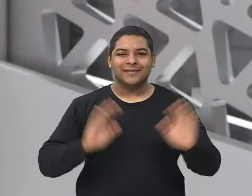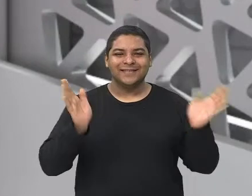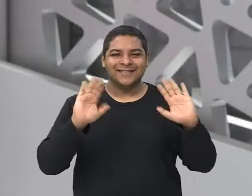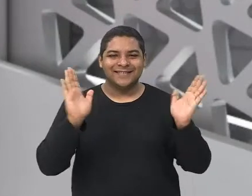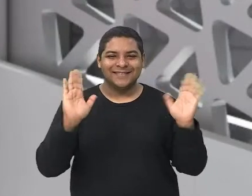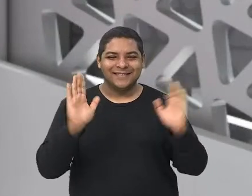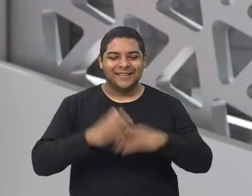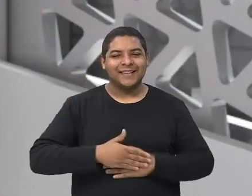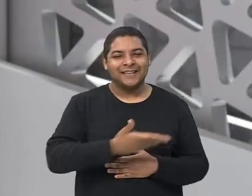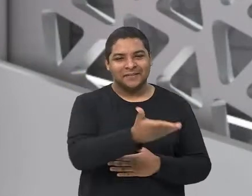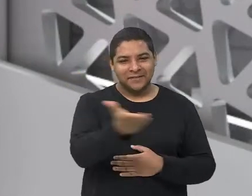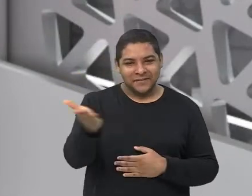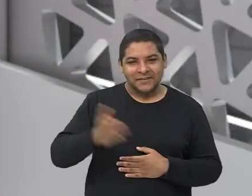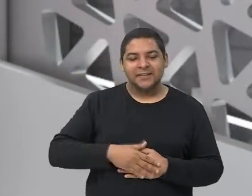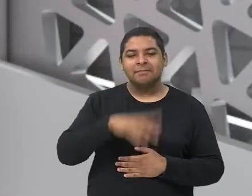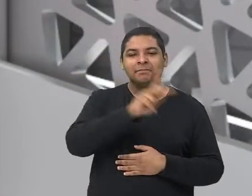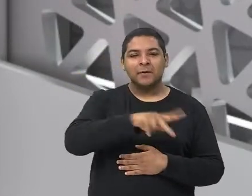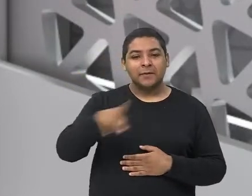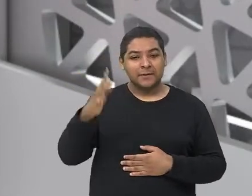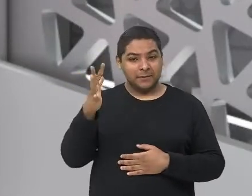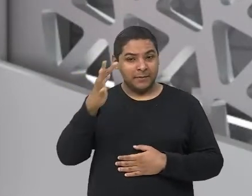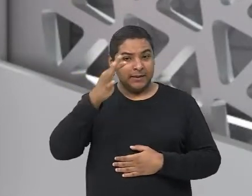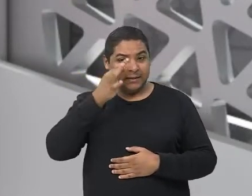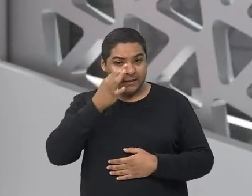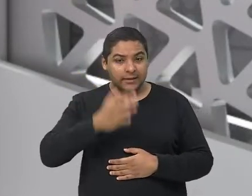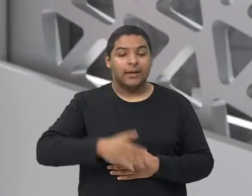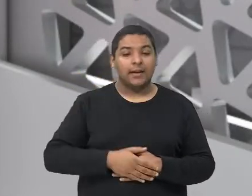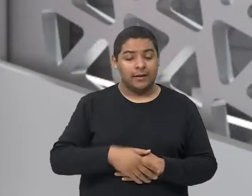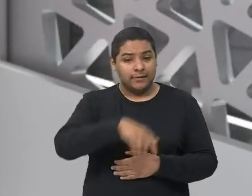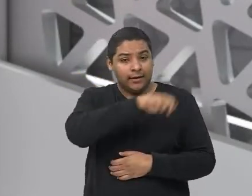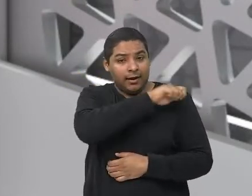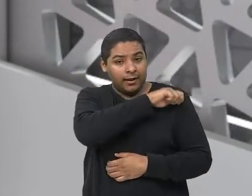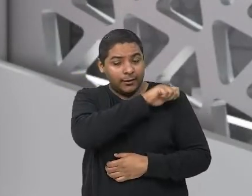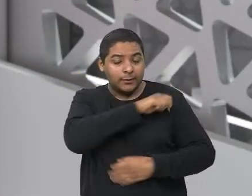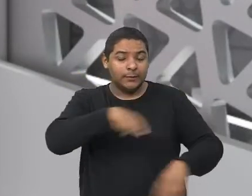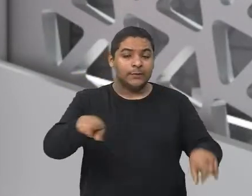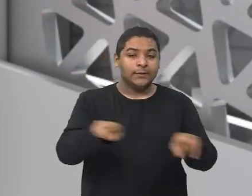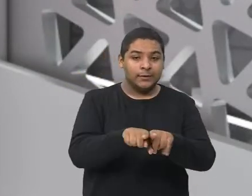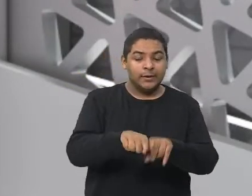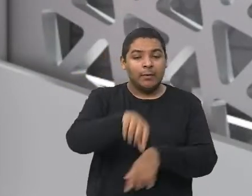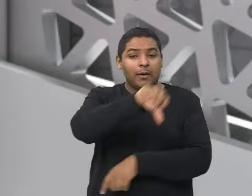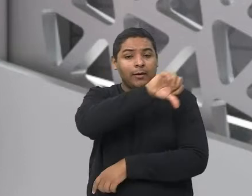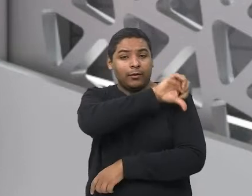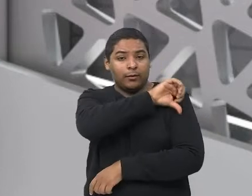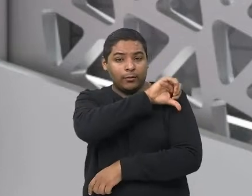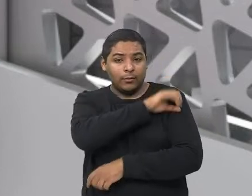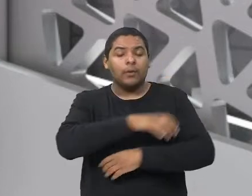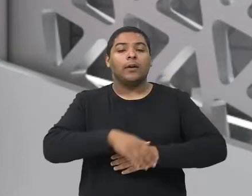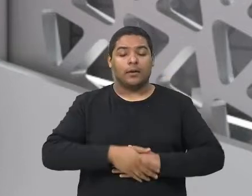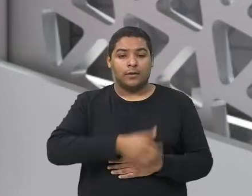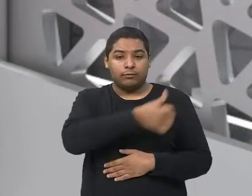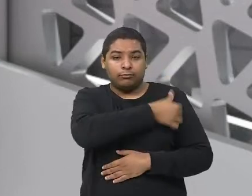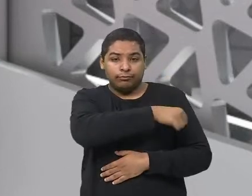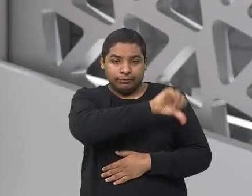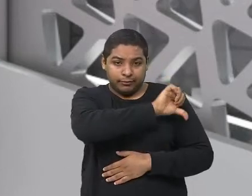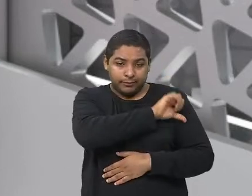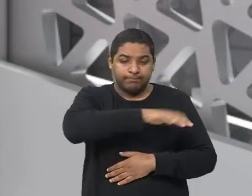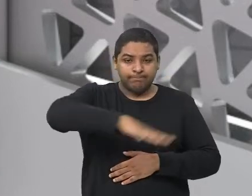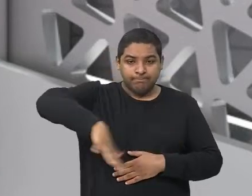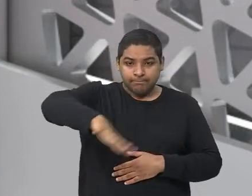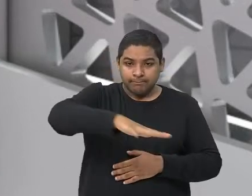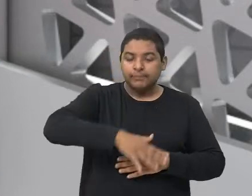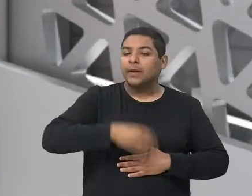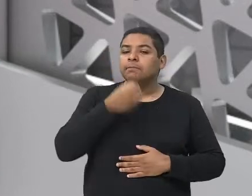Olá a todos vocês, professores presenciais e todos os alunos aí do 9º ano do ensino fundamental.